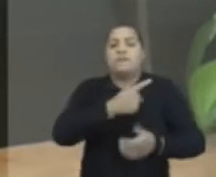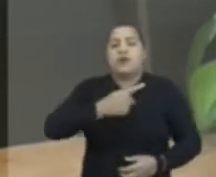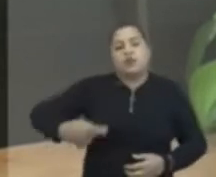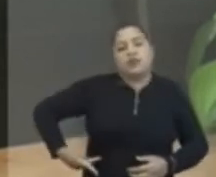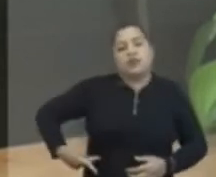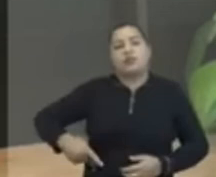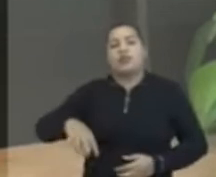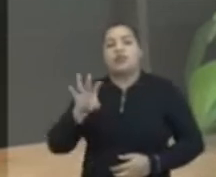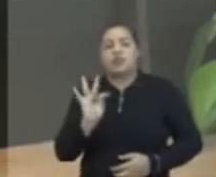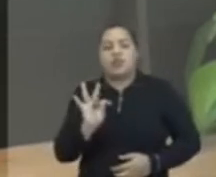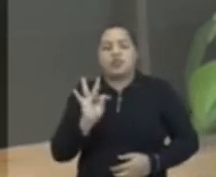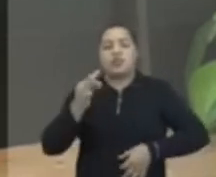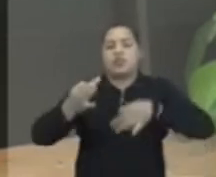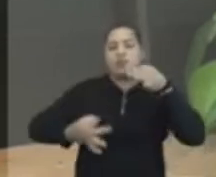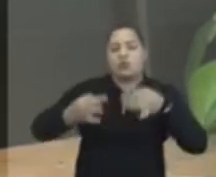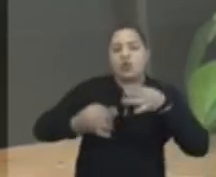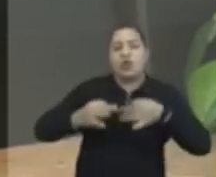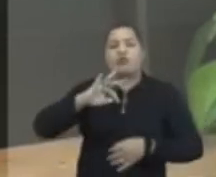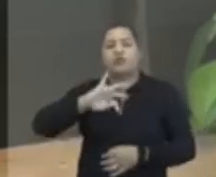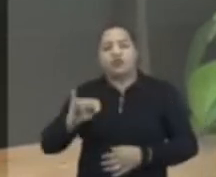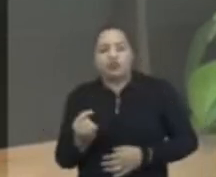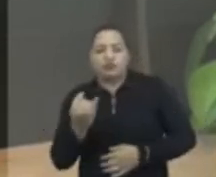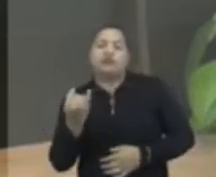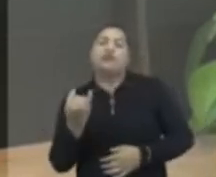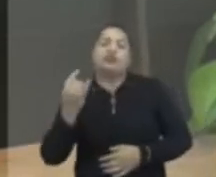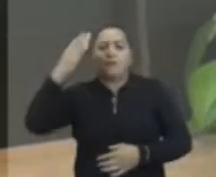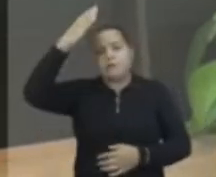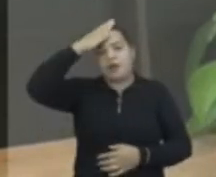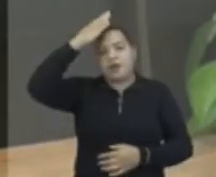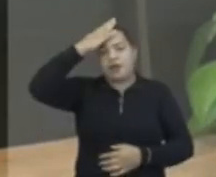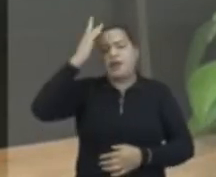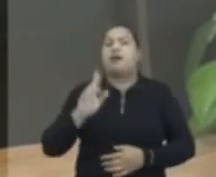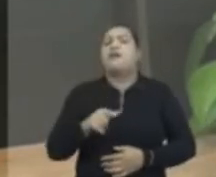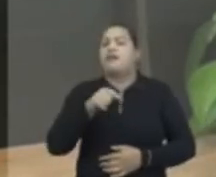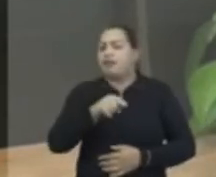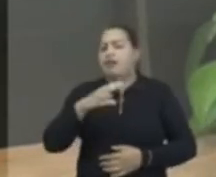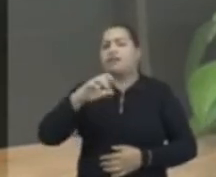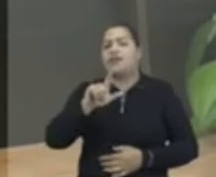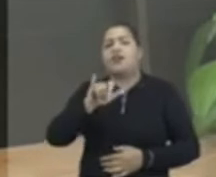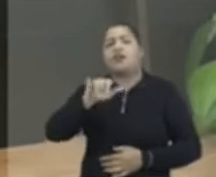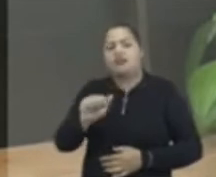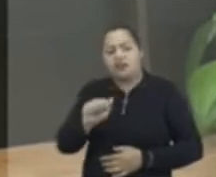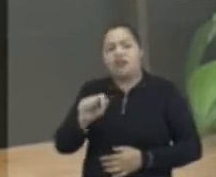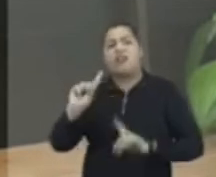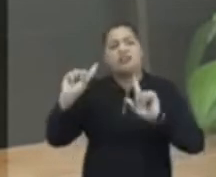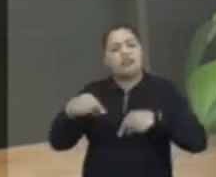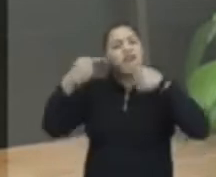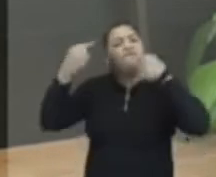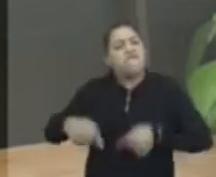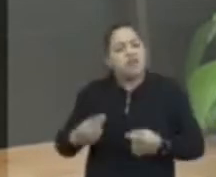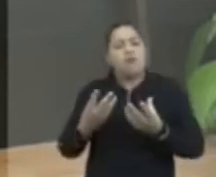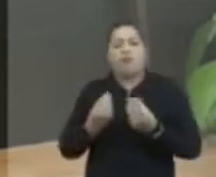do Estado do Pará, desembargadora Célia Regina, também sempre uma parceira de muitos desafios no eleitoral e no Tribunal de